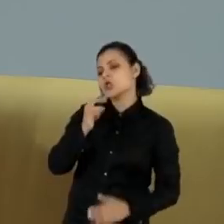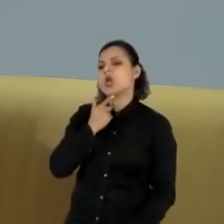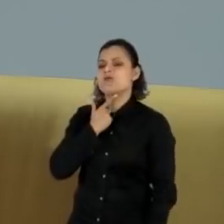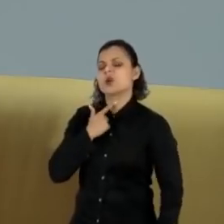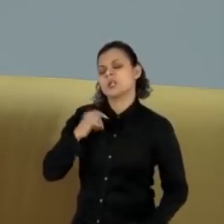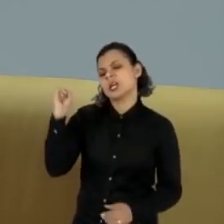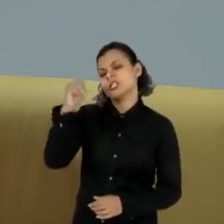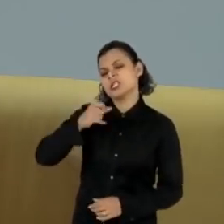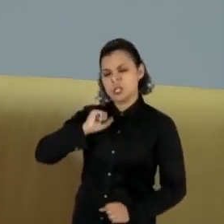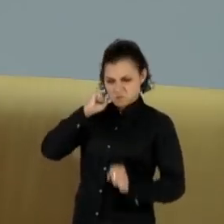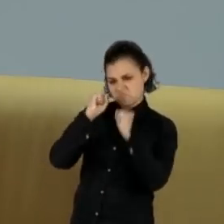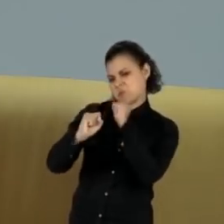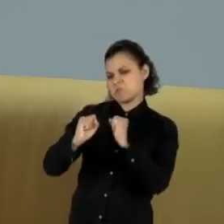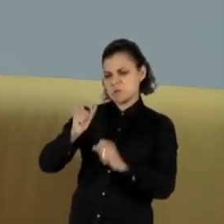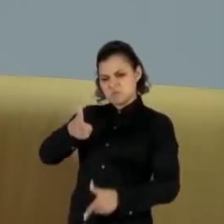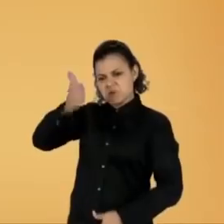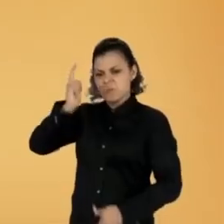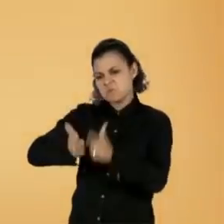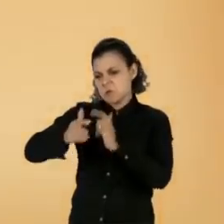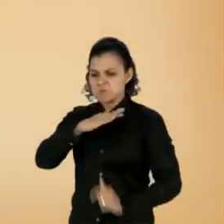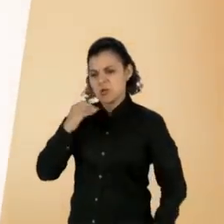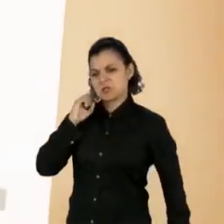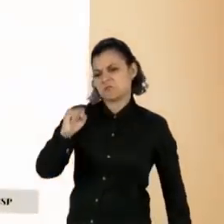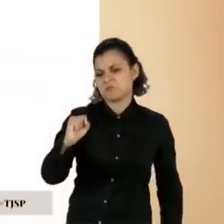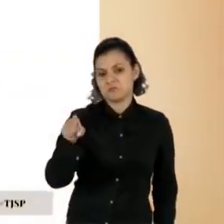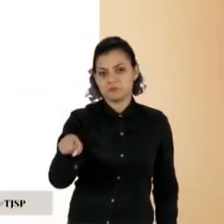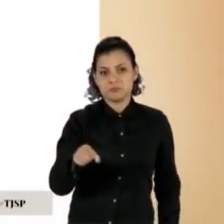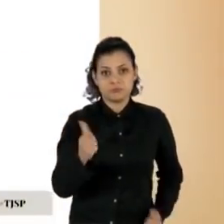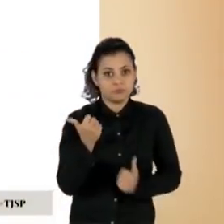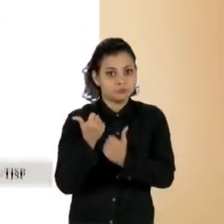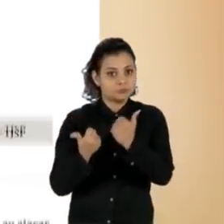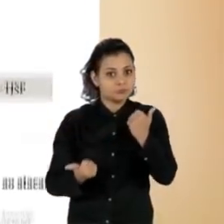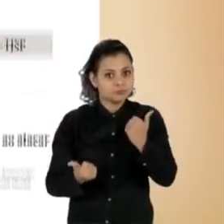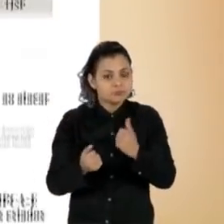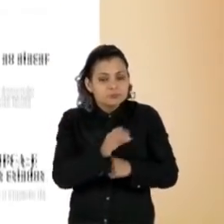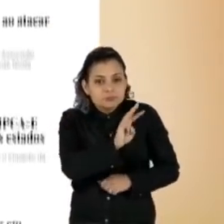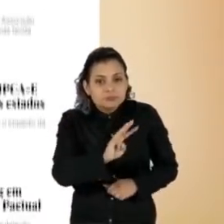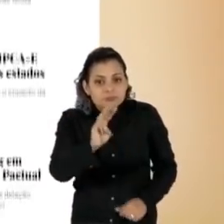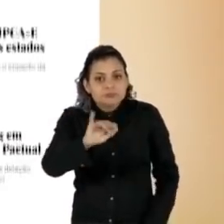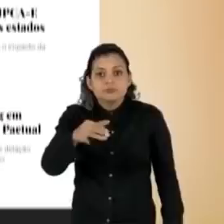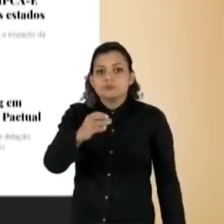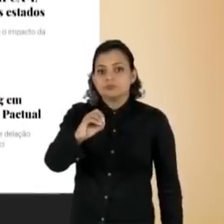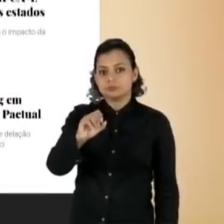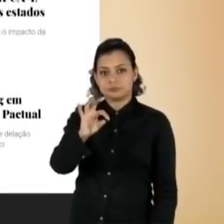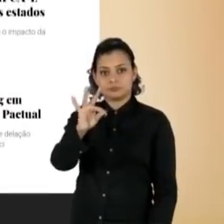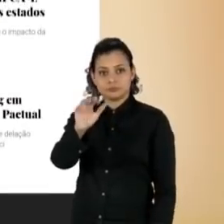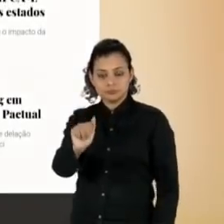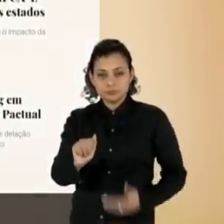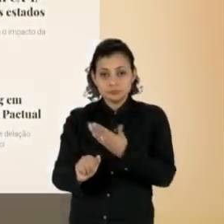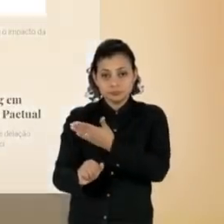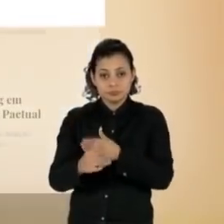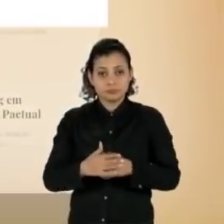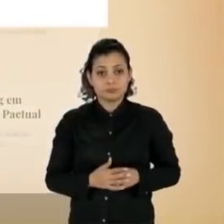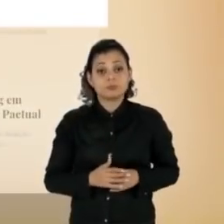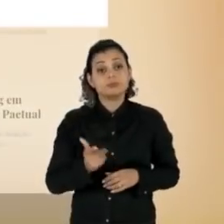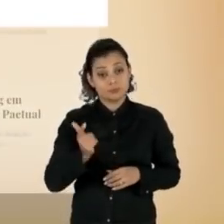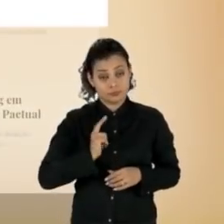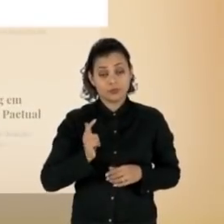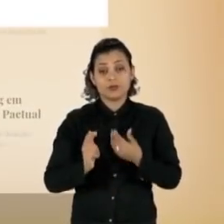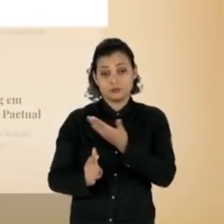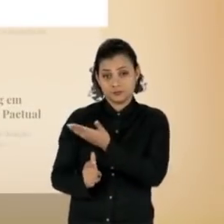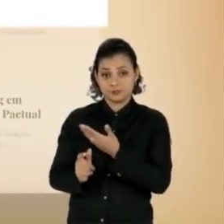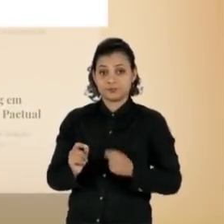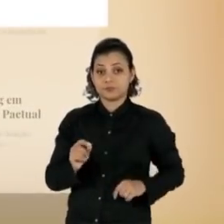intenção de assassinar o ministro gilmar mendes o segundo site j a força aérea brasileira confirmou o tempo transportado em